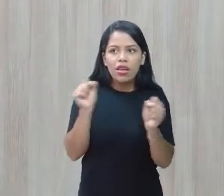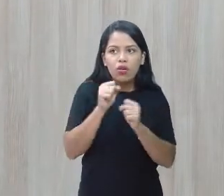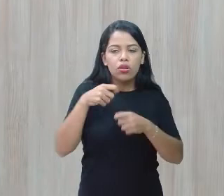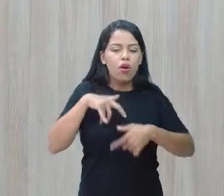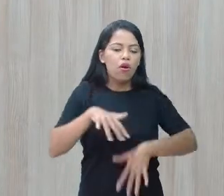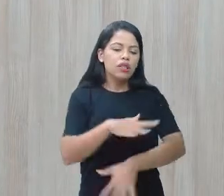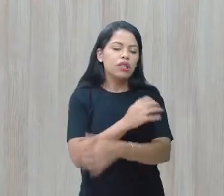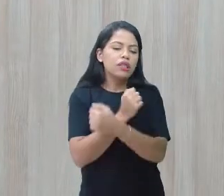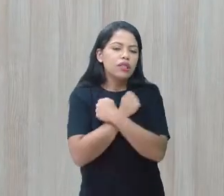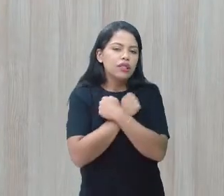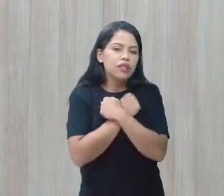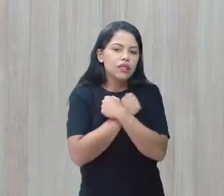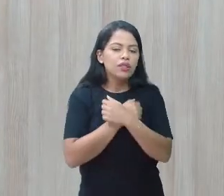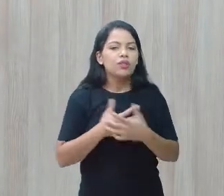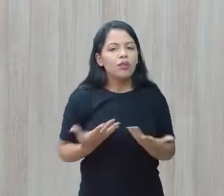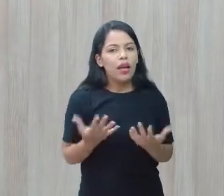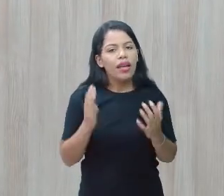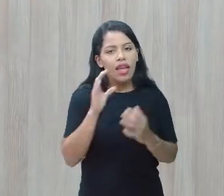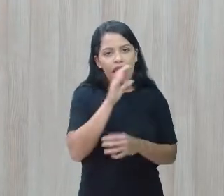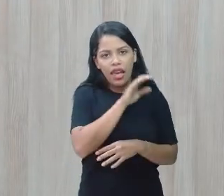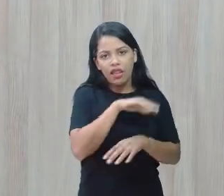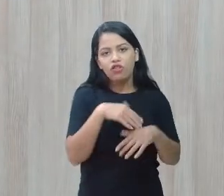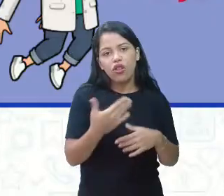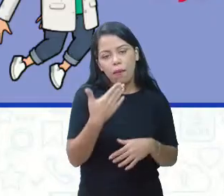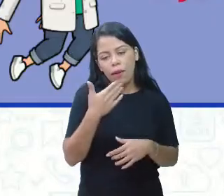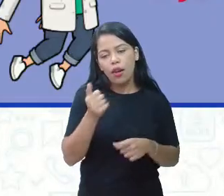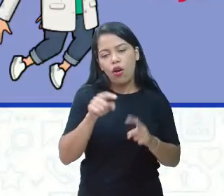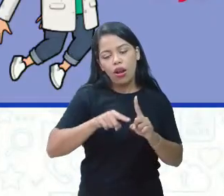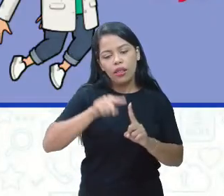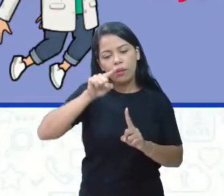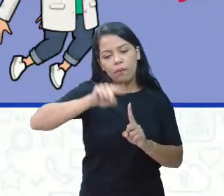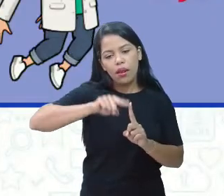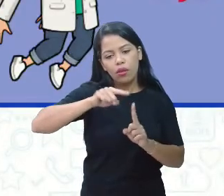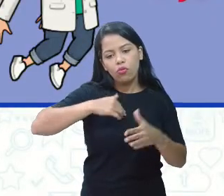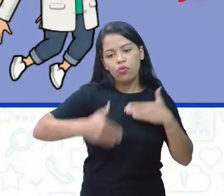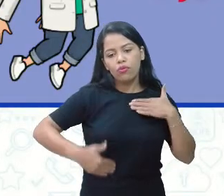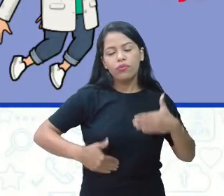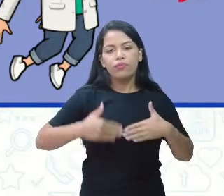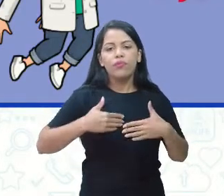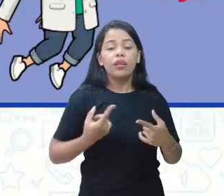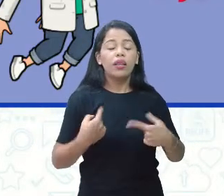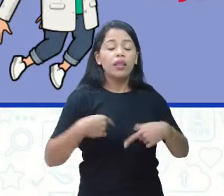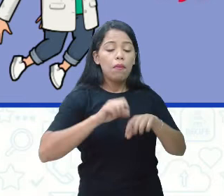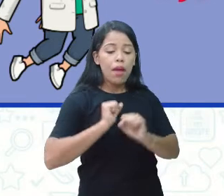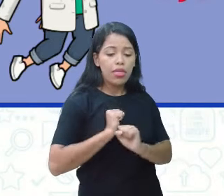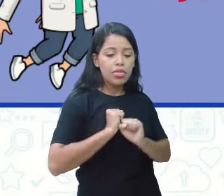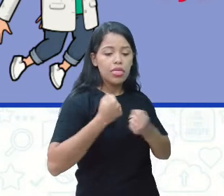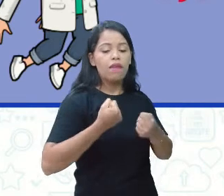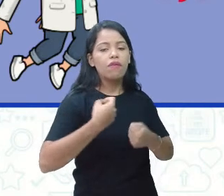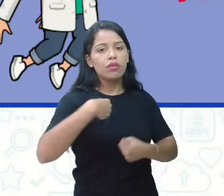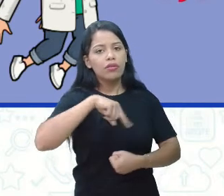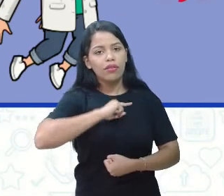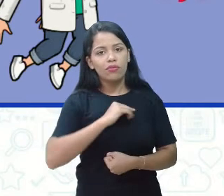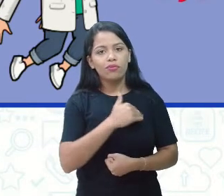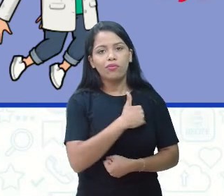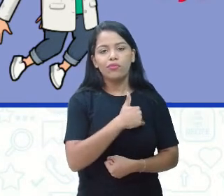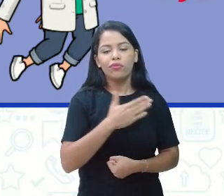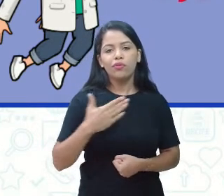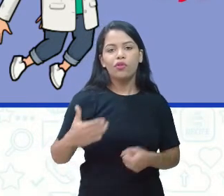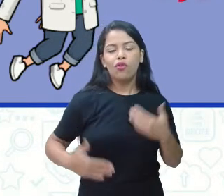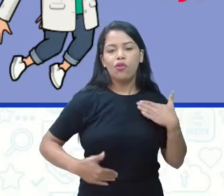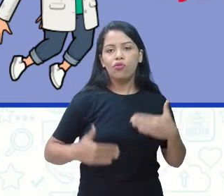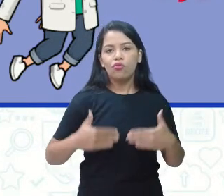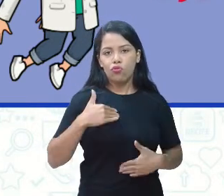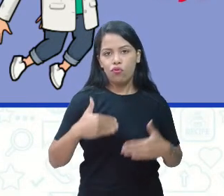os nossos órgãos internos. E, por fim, defesa do nosso corpo, que é um assunto ainda do nosso